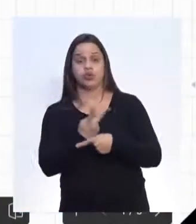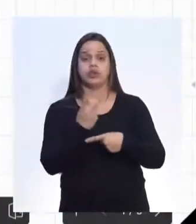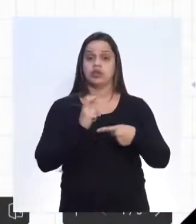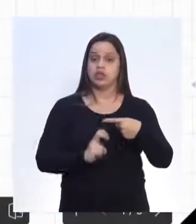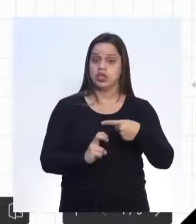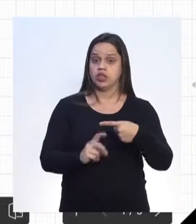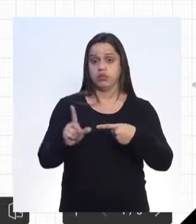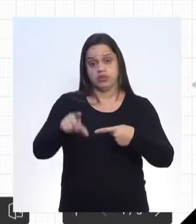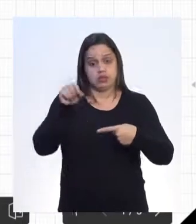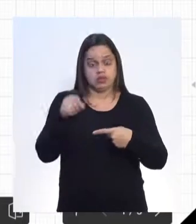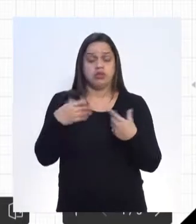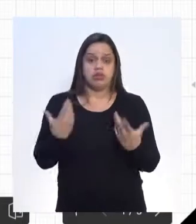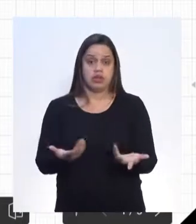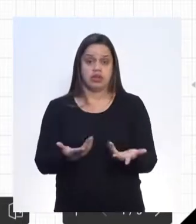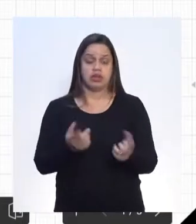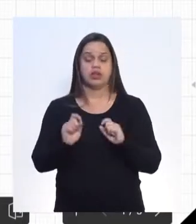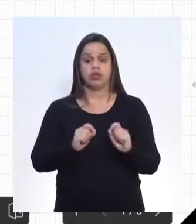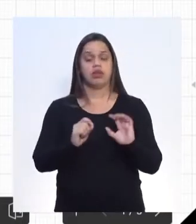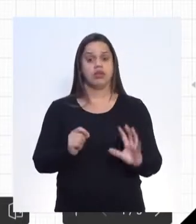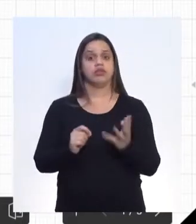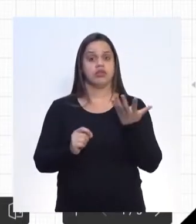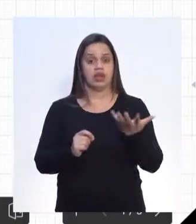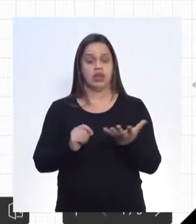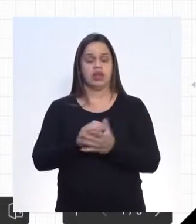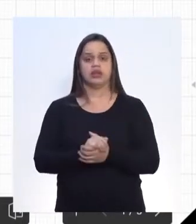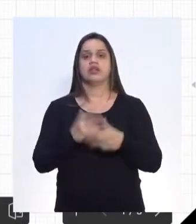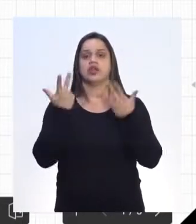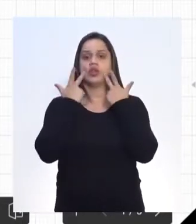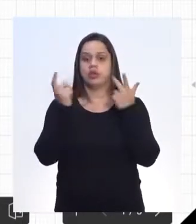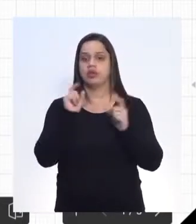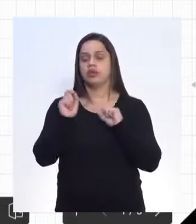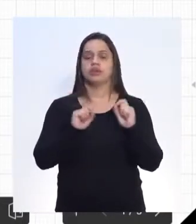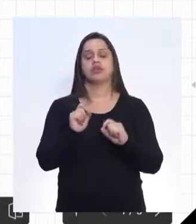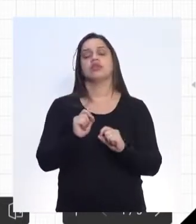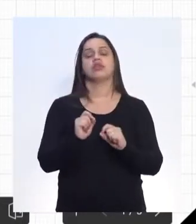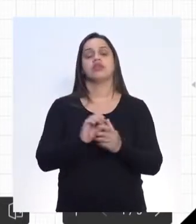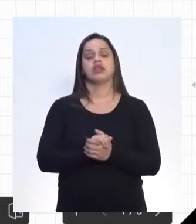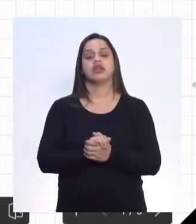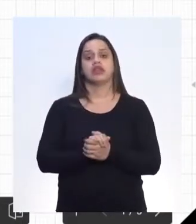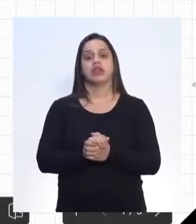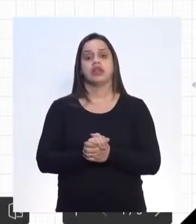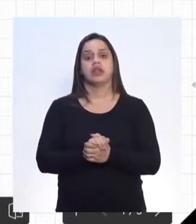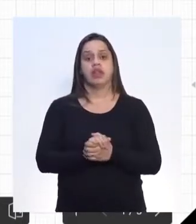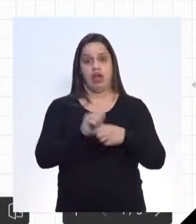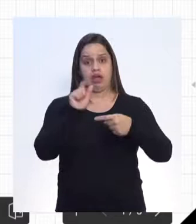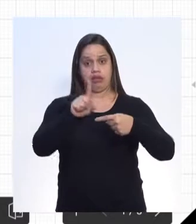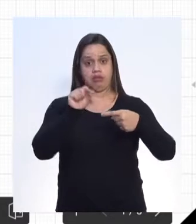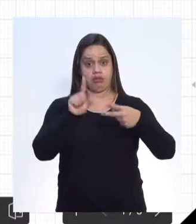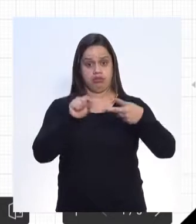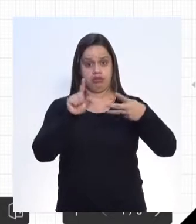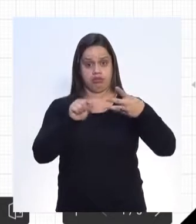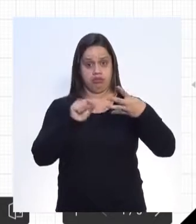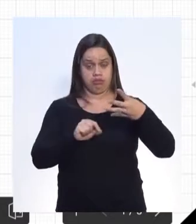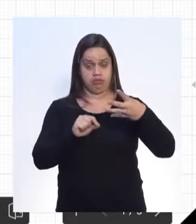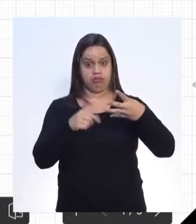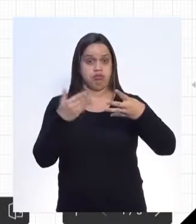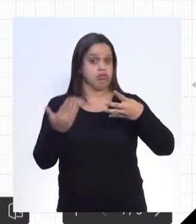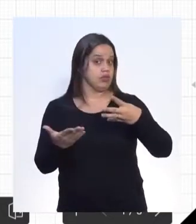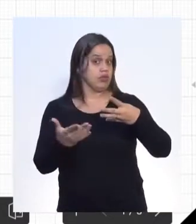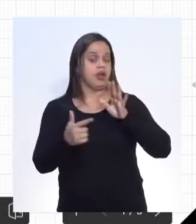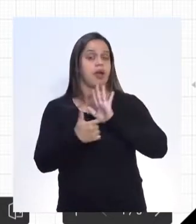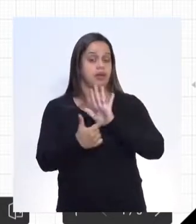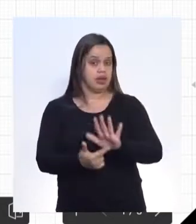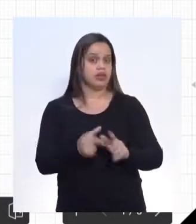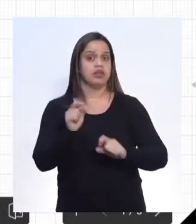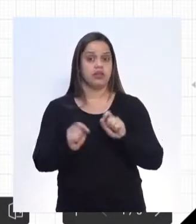opção. Então, o que acontece? Normalmente, o que acontece? Lá na múltipla escolha, vai aparecer a